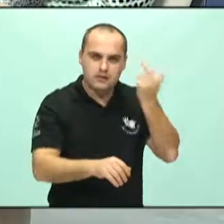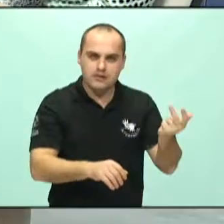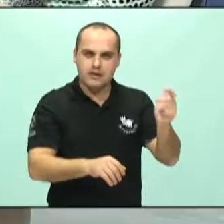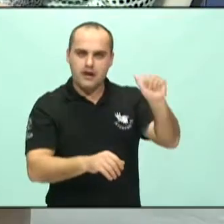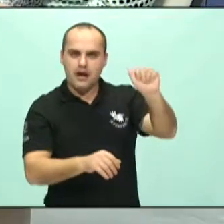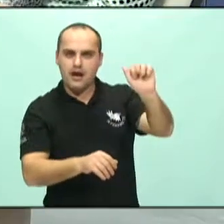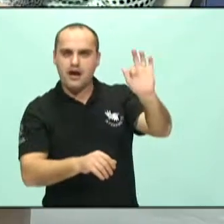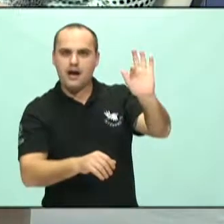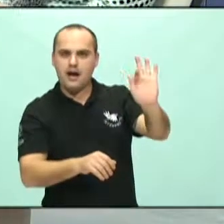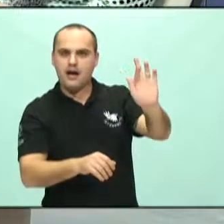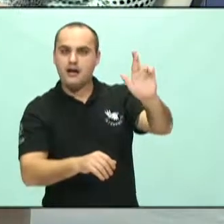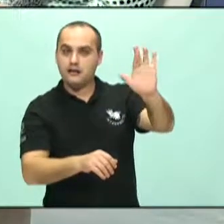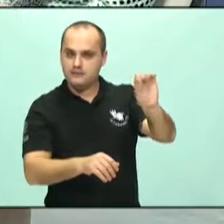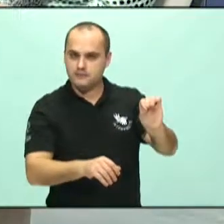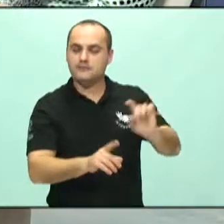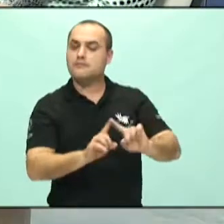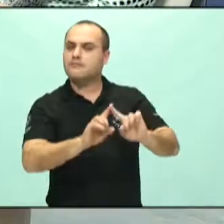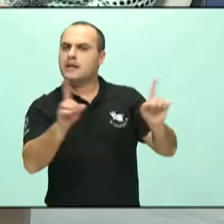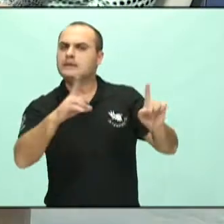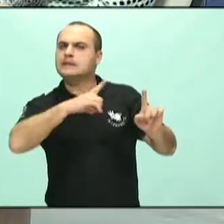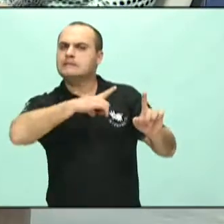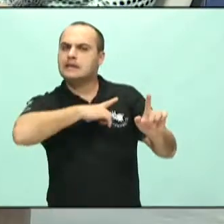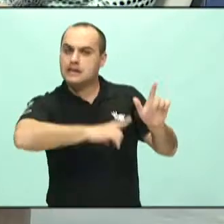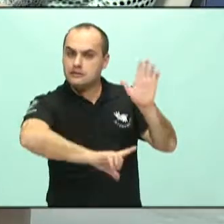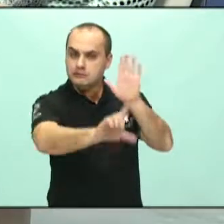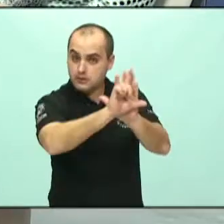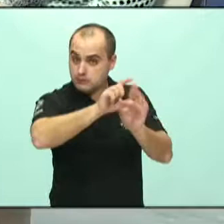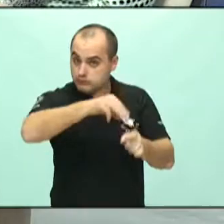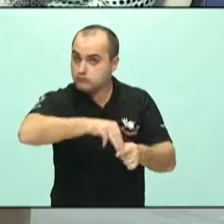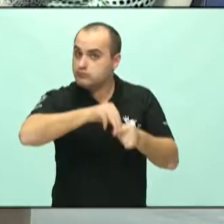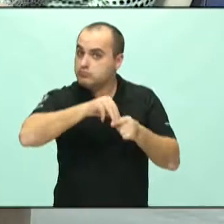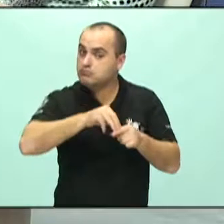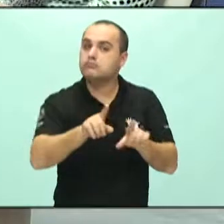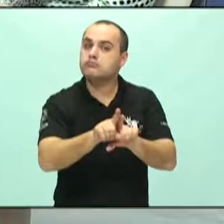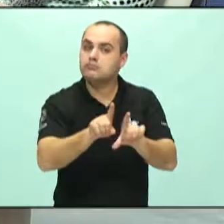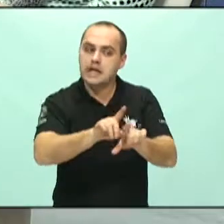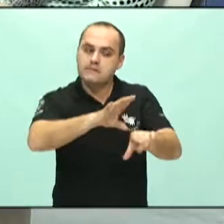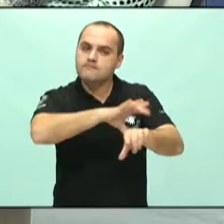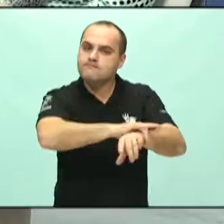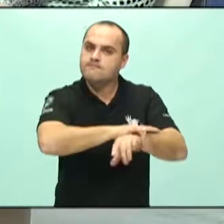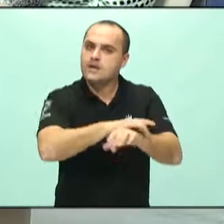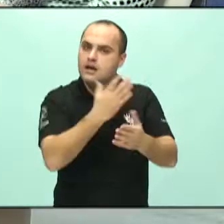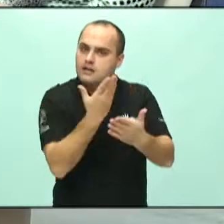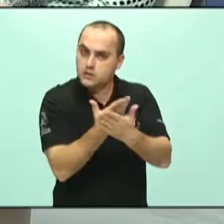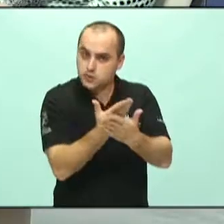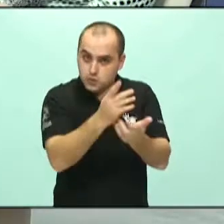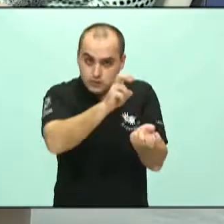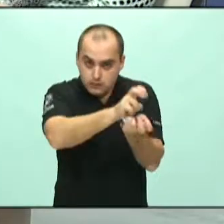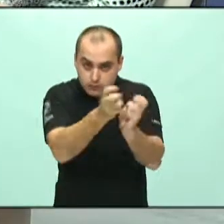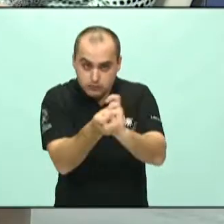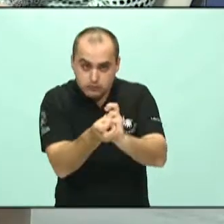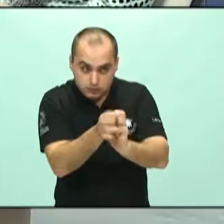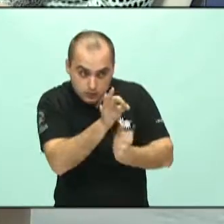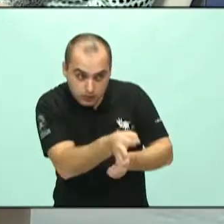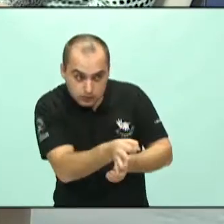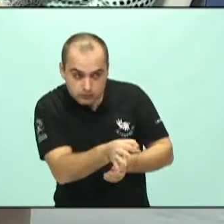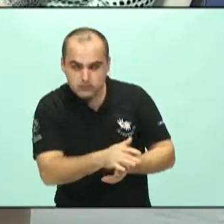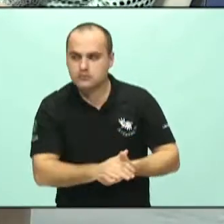gente também tem leis municipais que garantem o estudo aí da capoeira. É